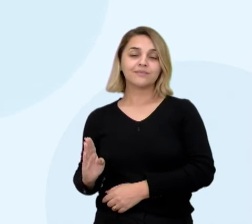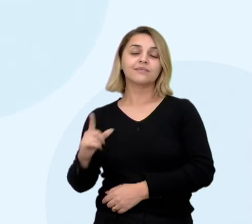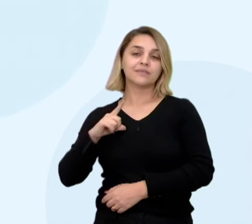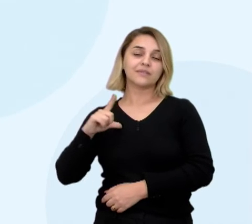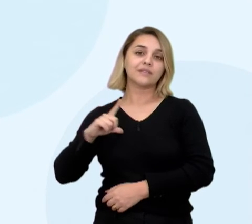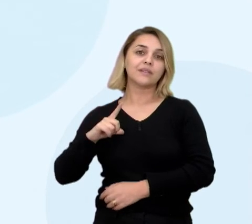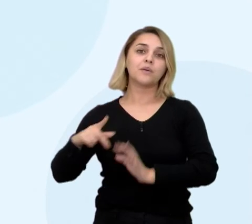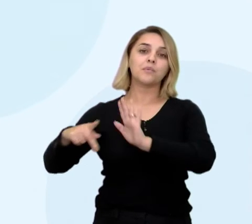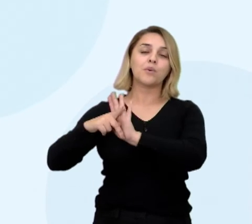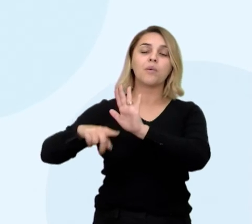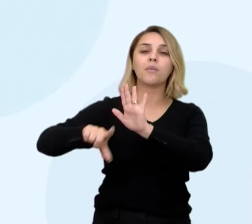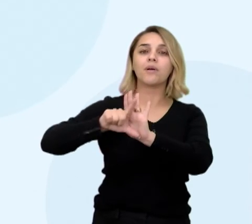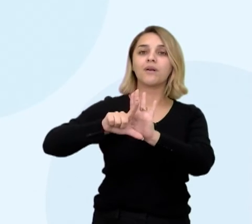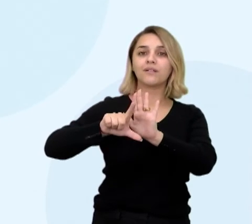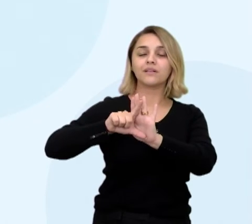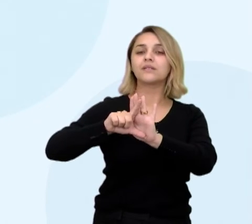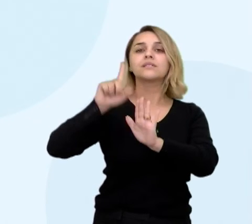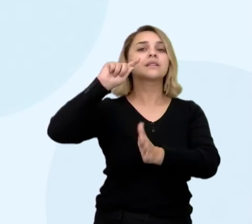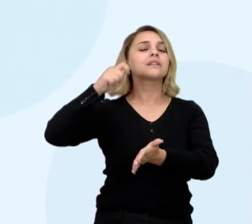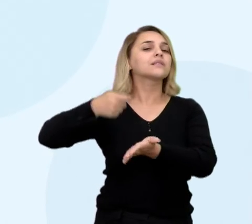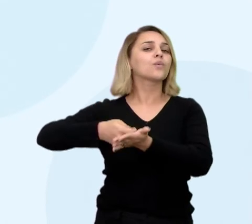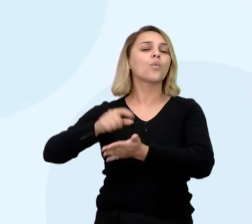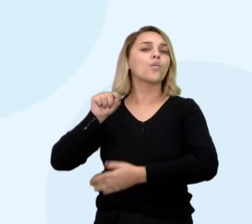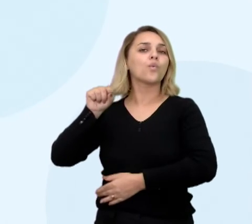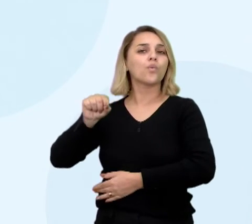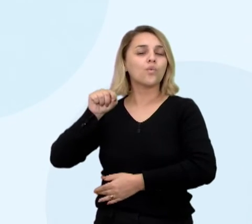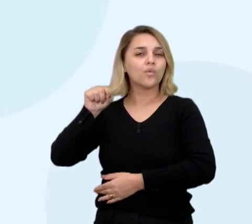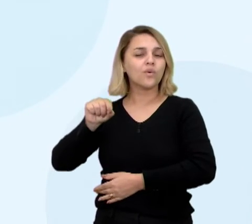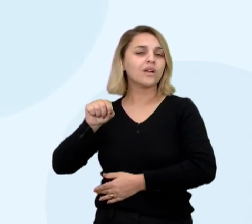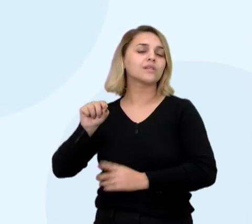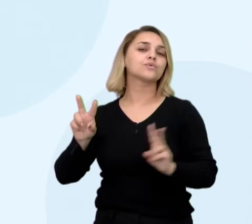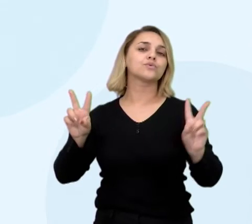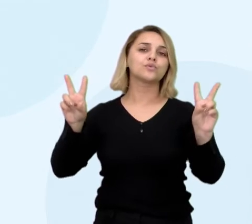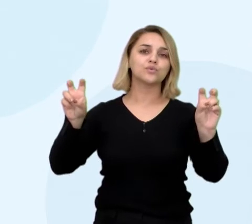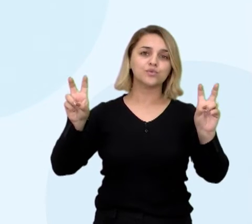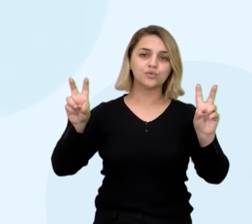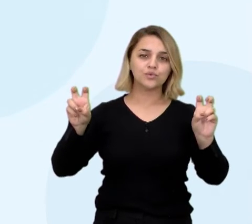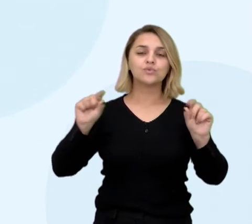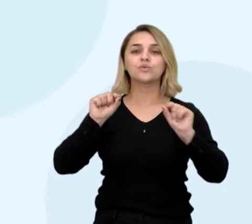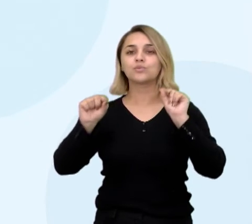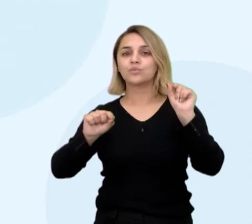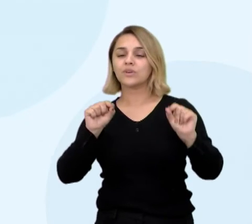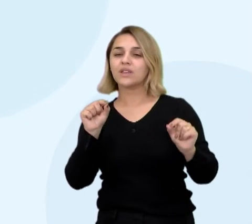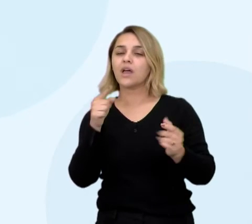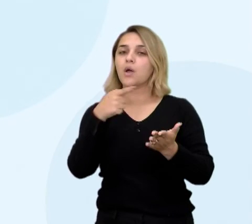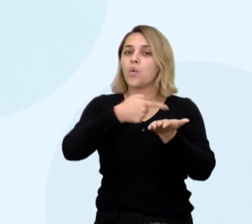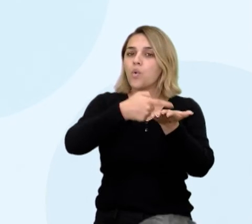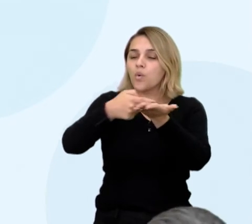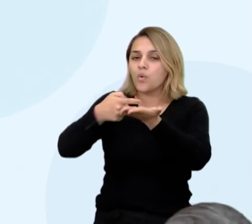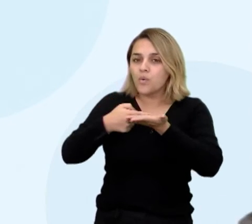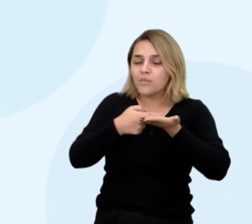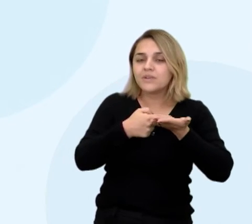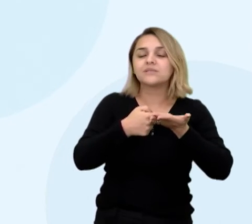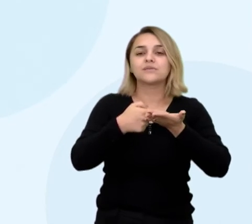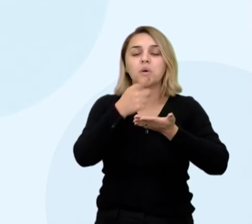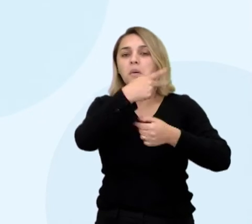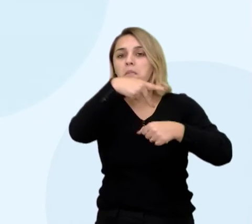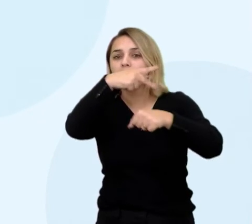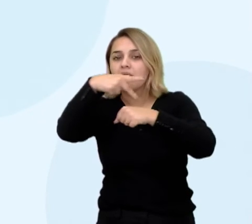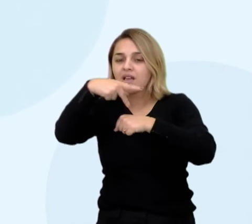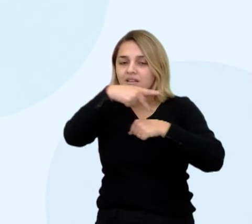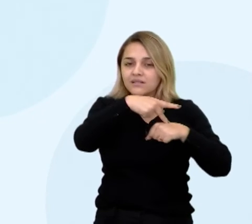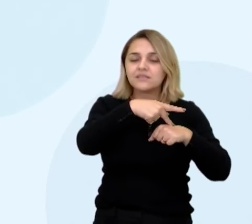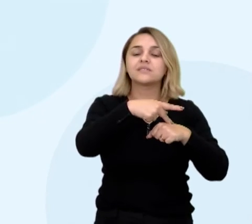E que decisões são essas? Aquelas relativas a tratados, acordos internacionais, por